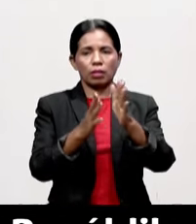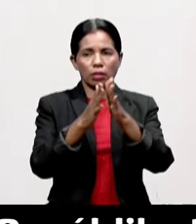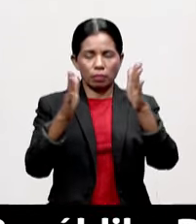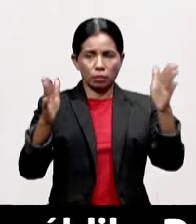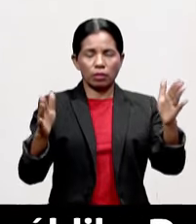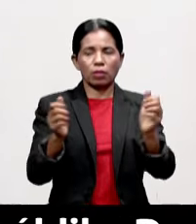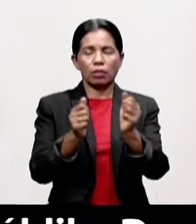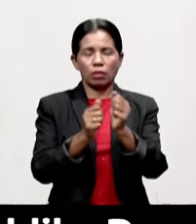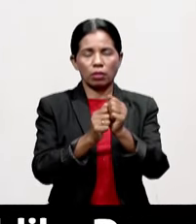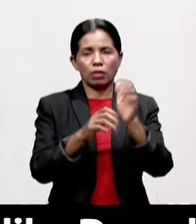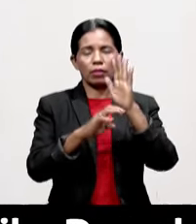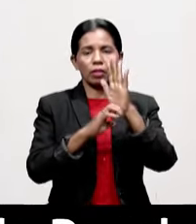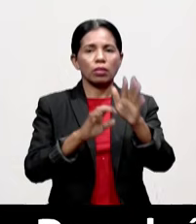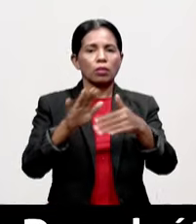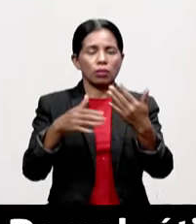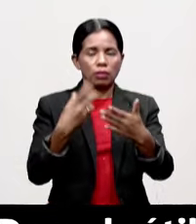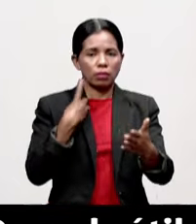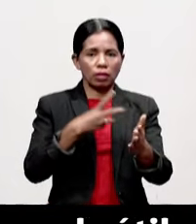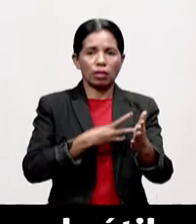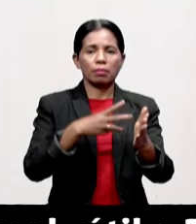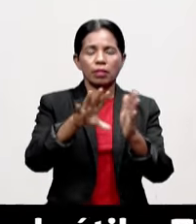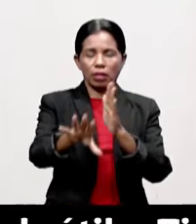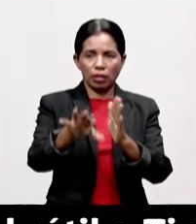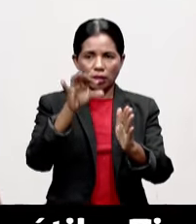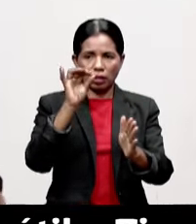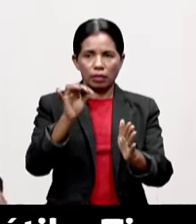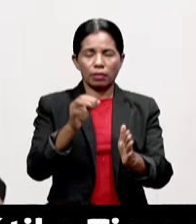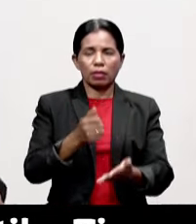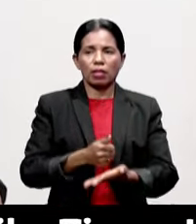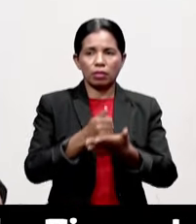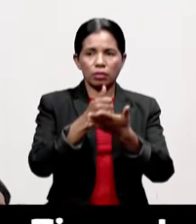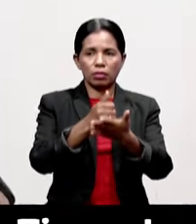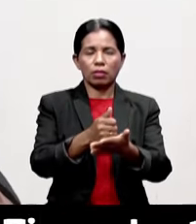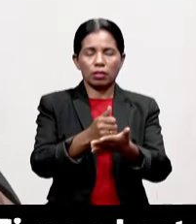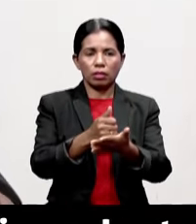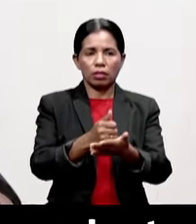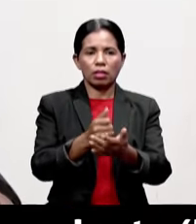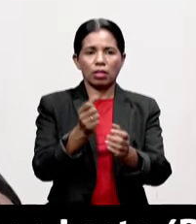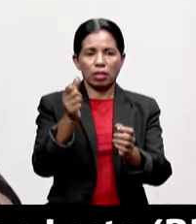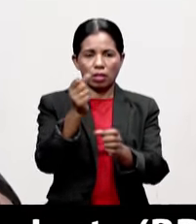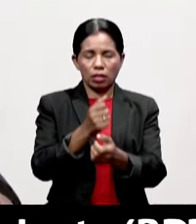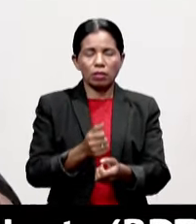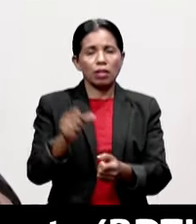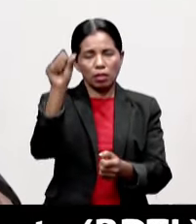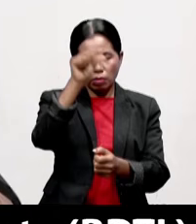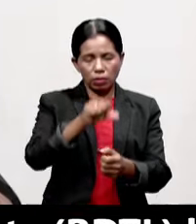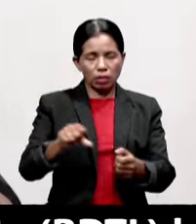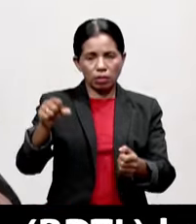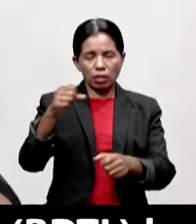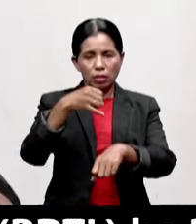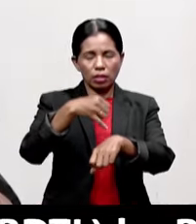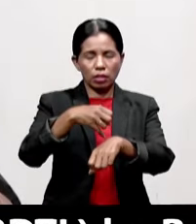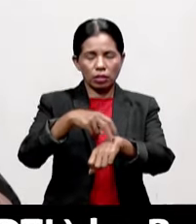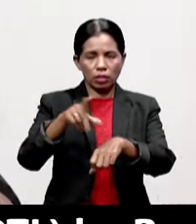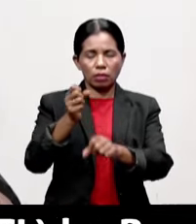ou evidência sobre a minha reta, para o retorno, auditoria internacional, a tua auditoria com a